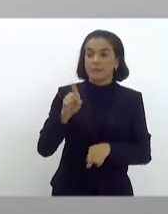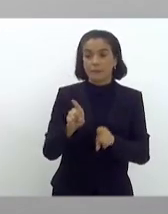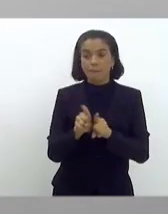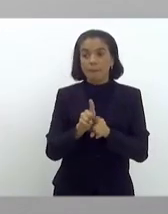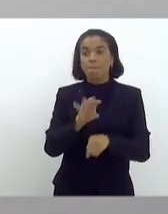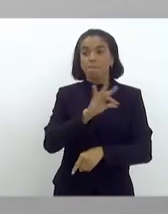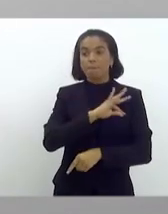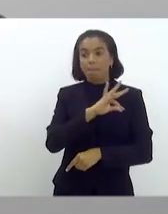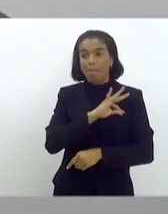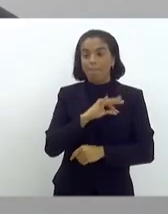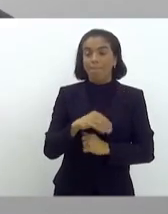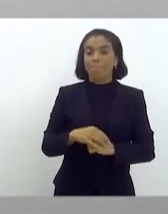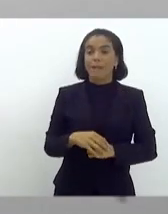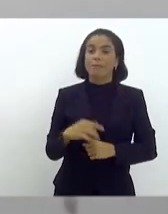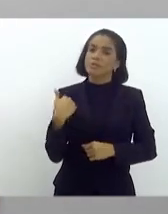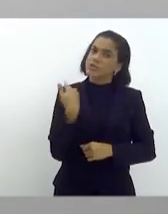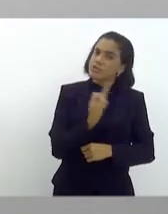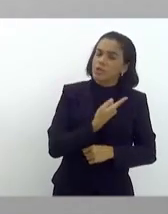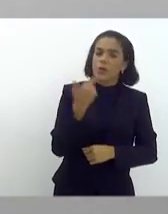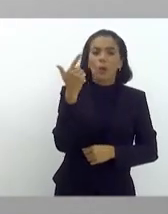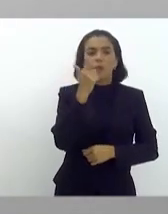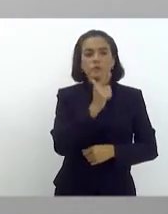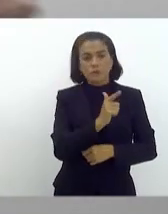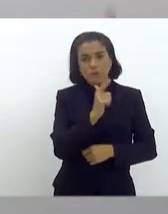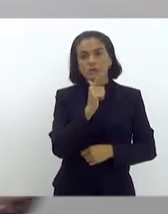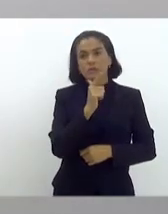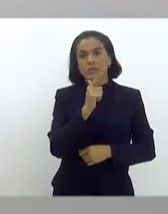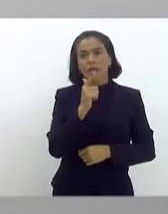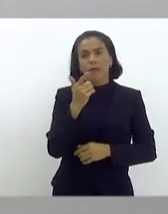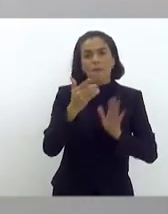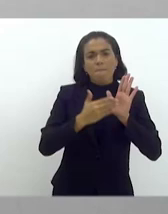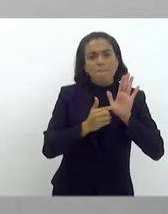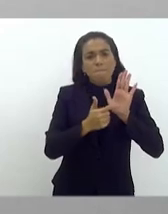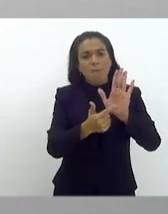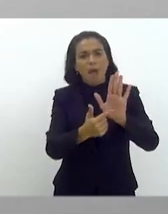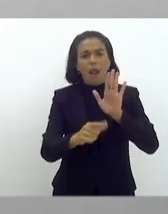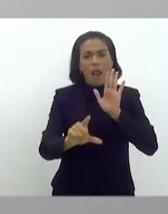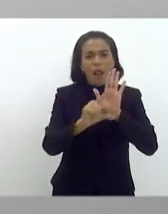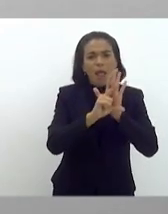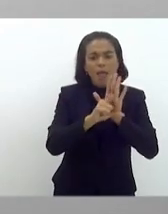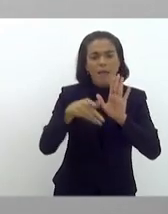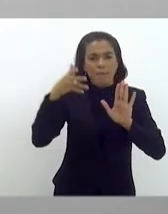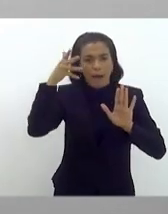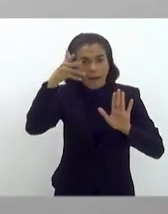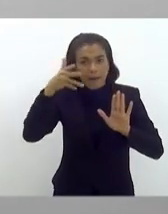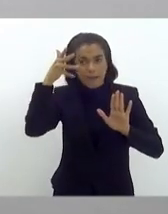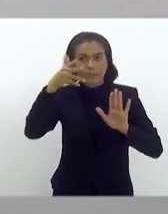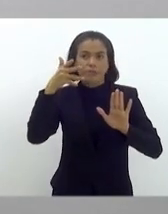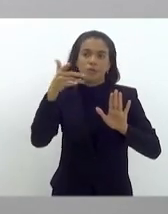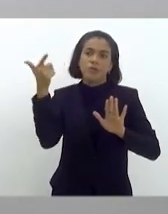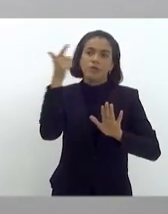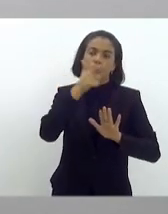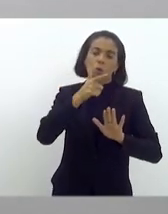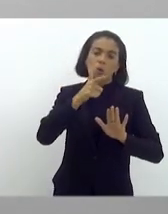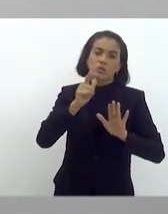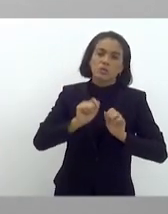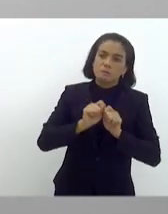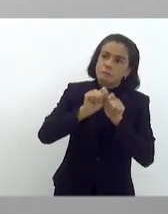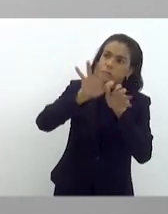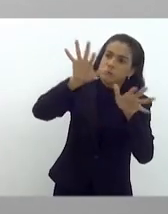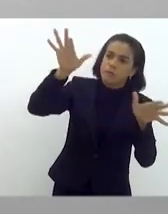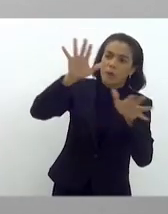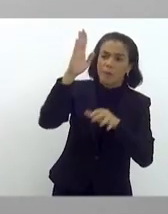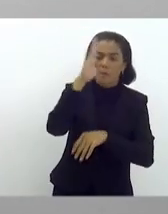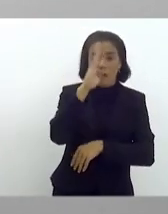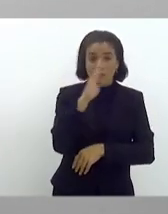e a gente poder colocar isso na CPI para poder ntar em lei em projeto em palestra e a gente conseguir abraçar o Brasil inteiro porque os